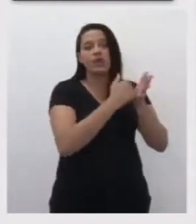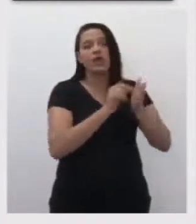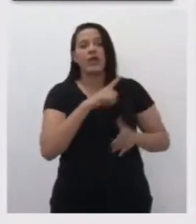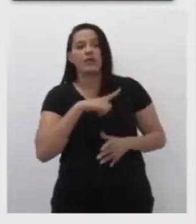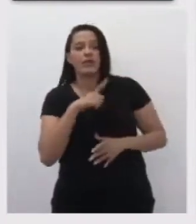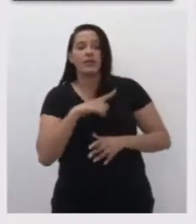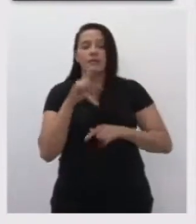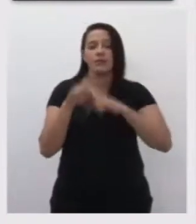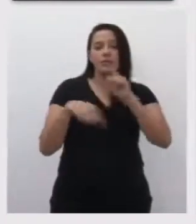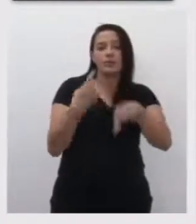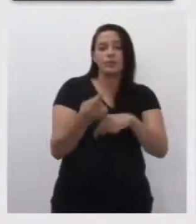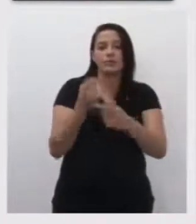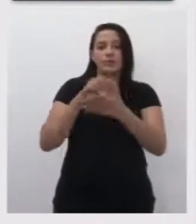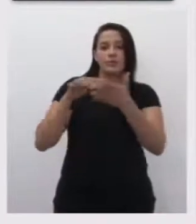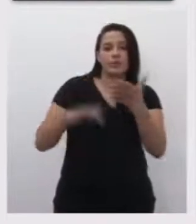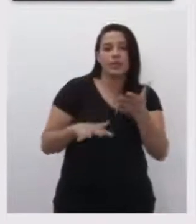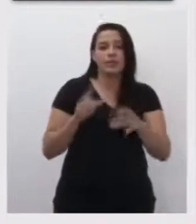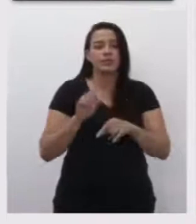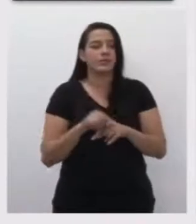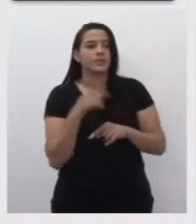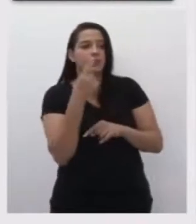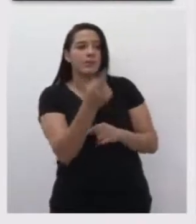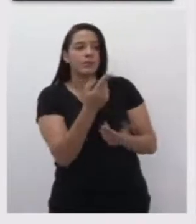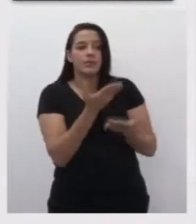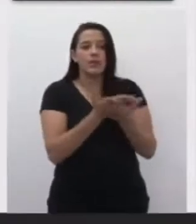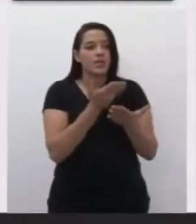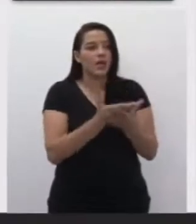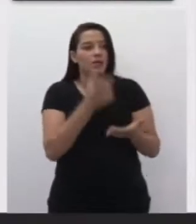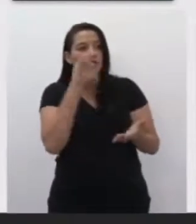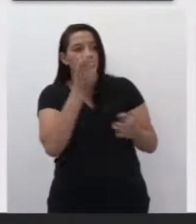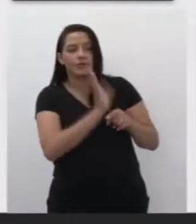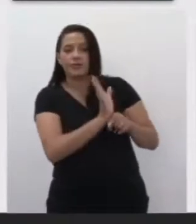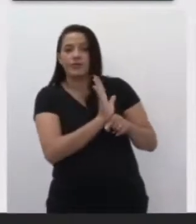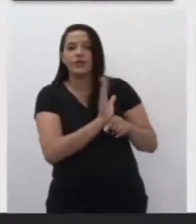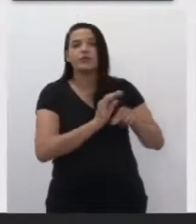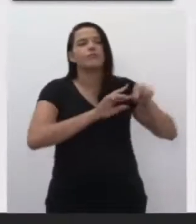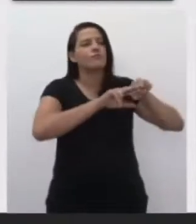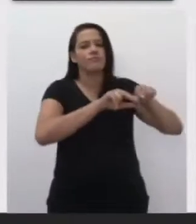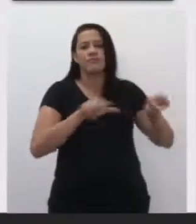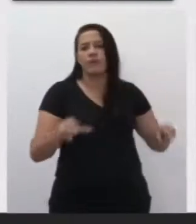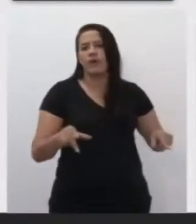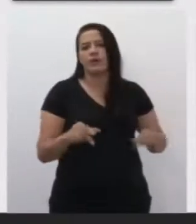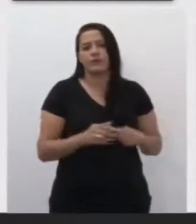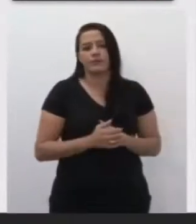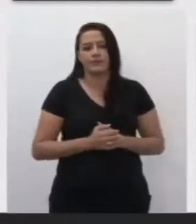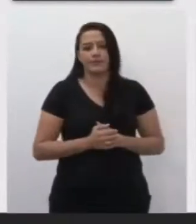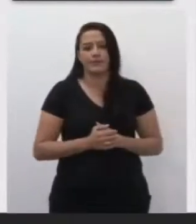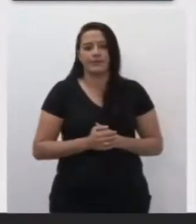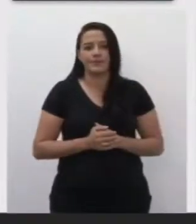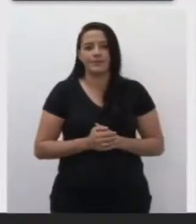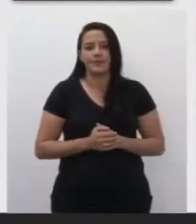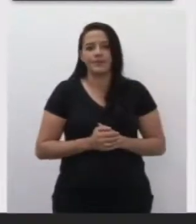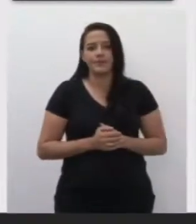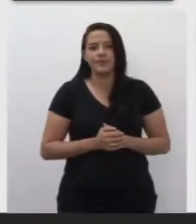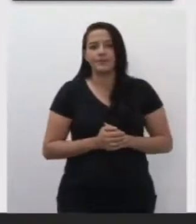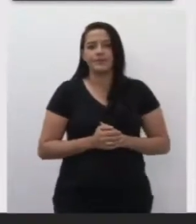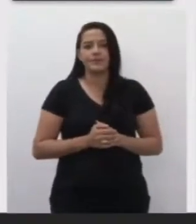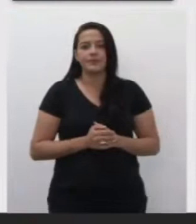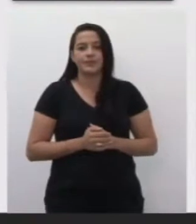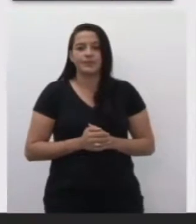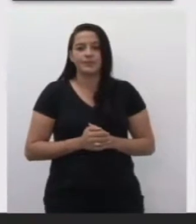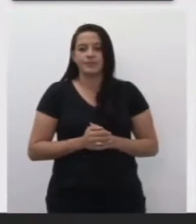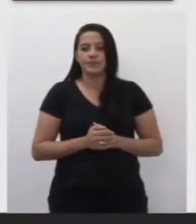né? Aqui também é super fácil de compartilhar, é só vir aqui em cima, Ctrl+C, e envia para as pessoas,